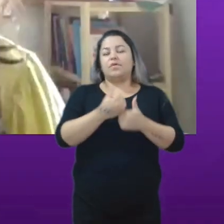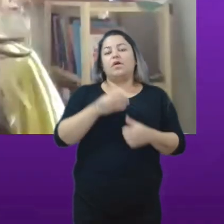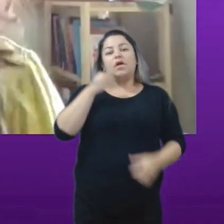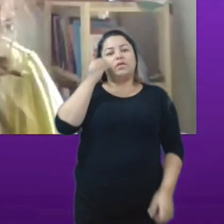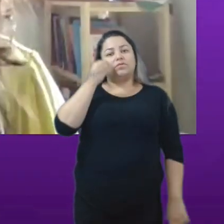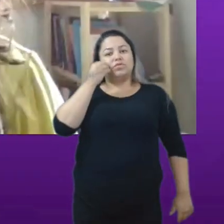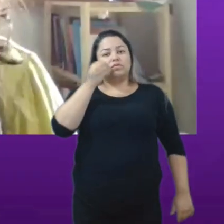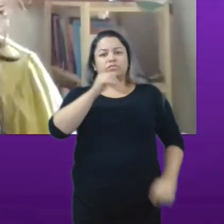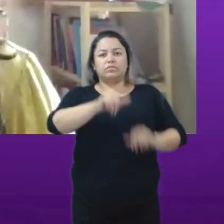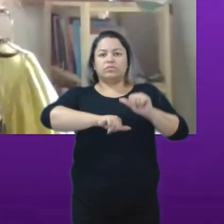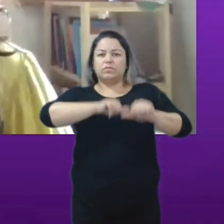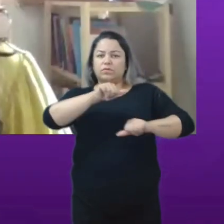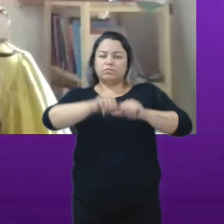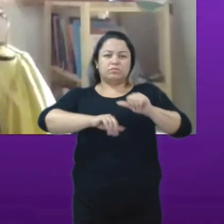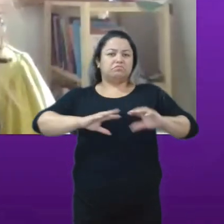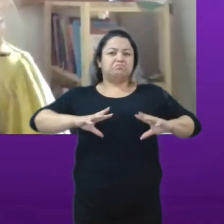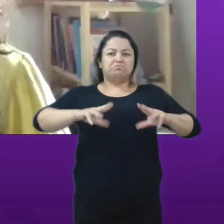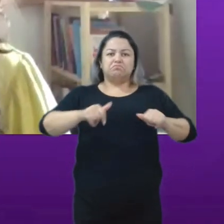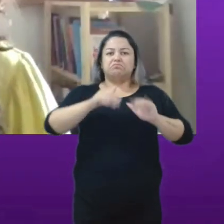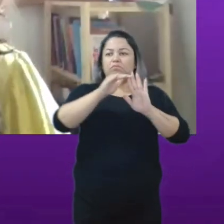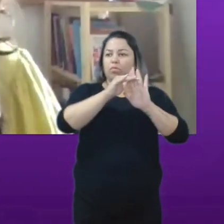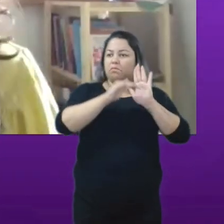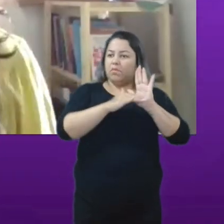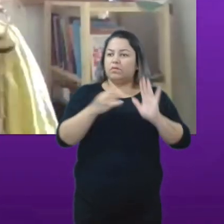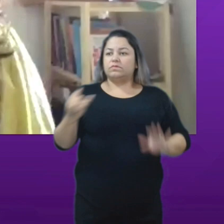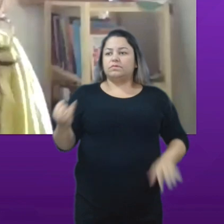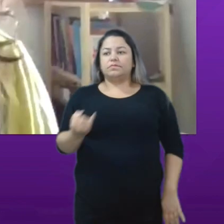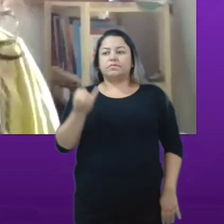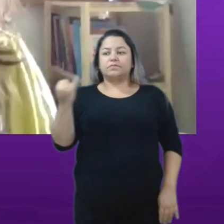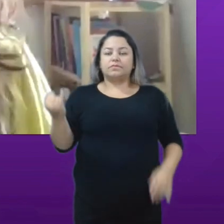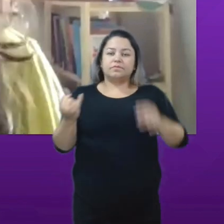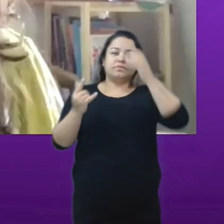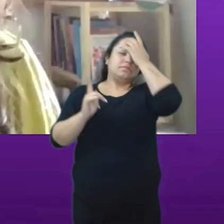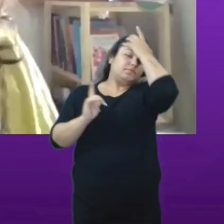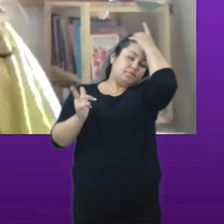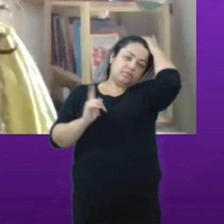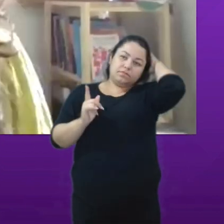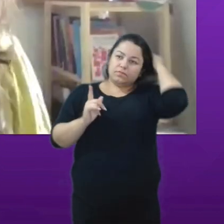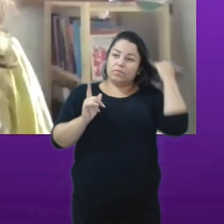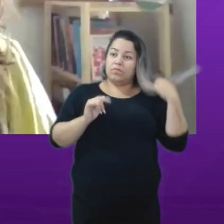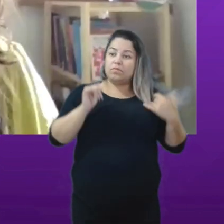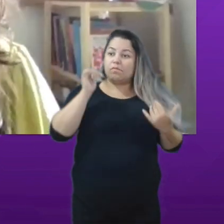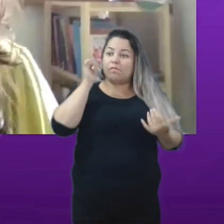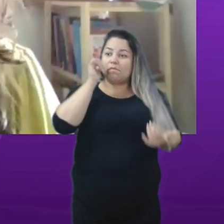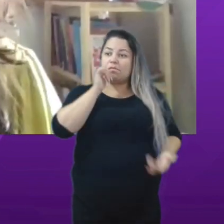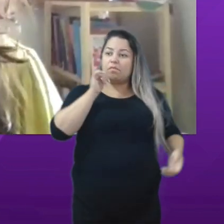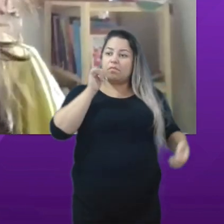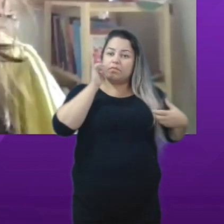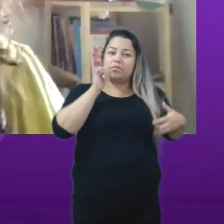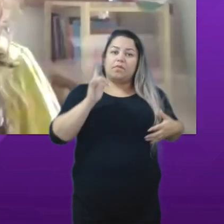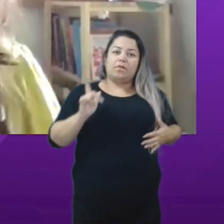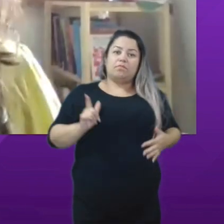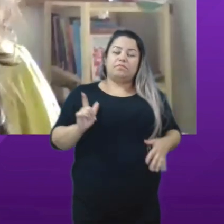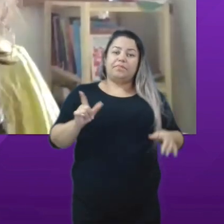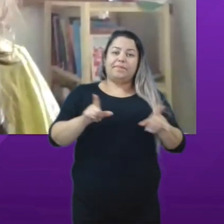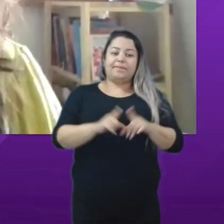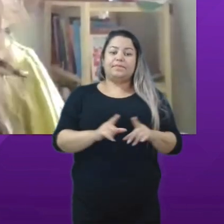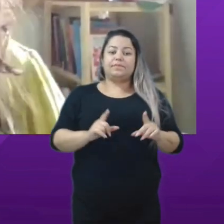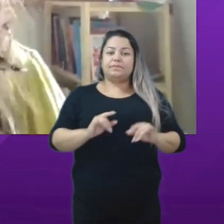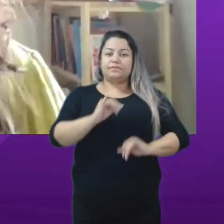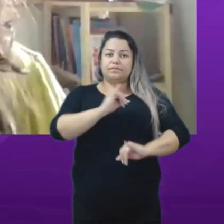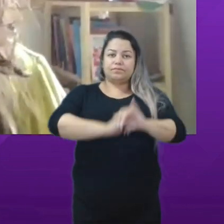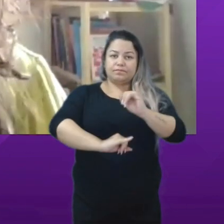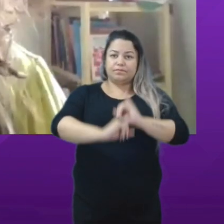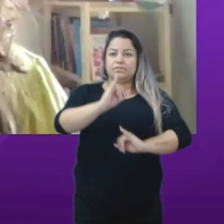o engajamento em pautas essenciais, né? A gente tem visto muitas mulheres se engajarem também a partir desse ambiente virtual